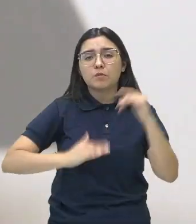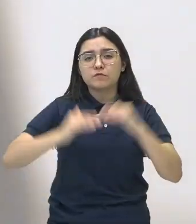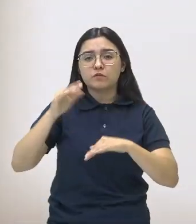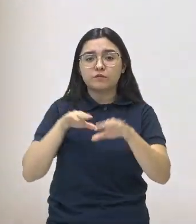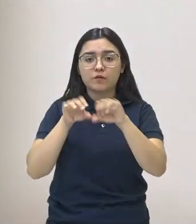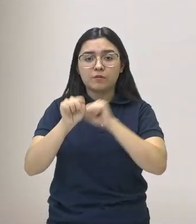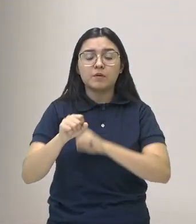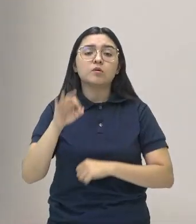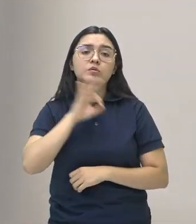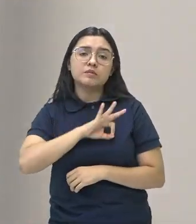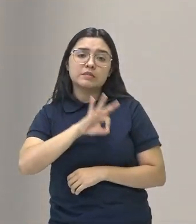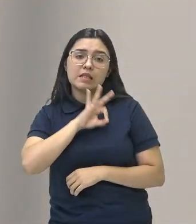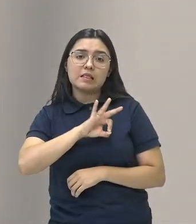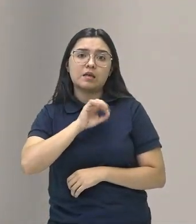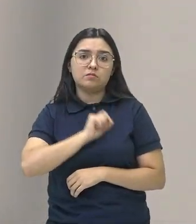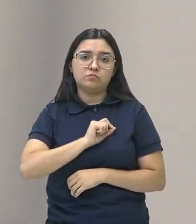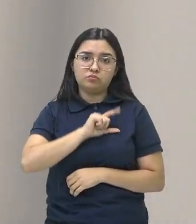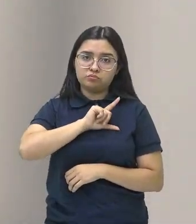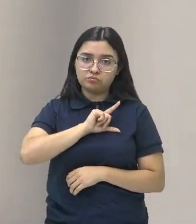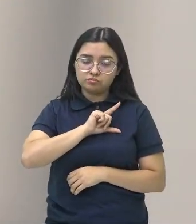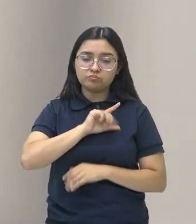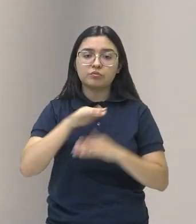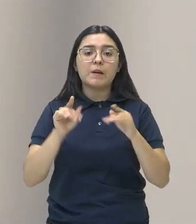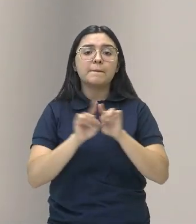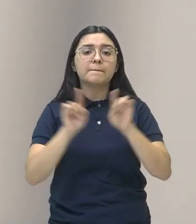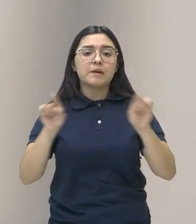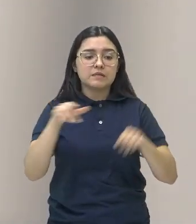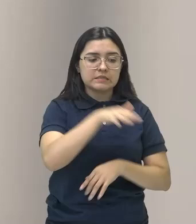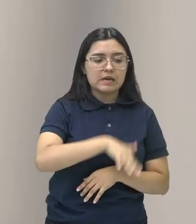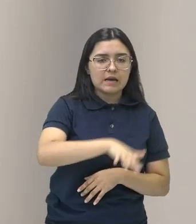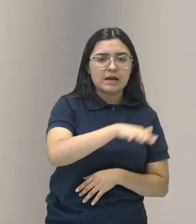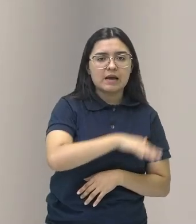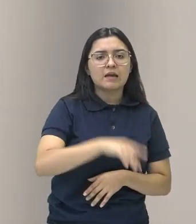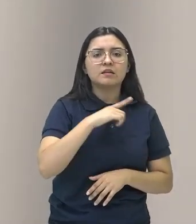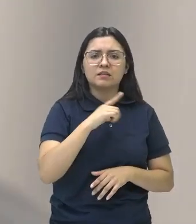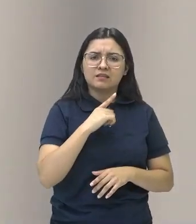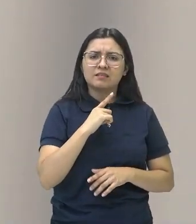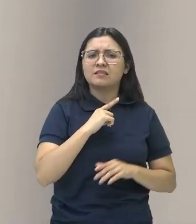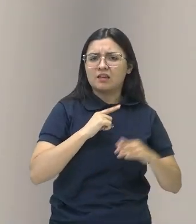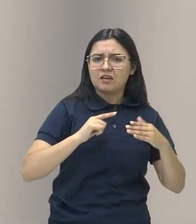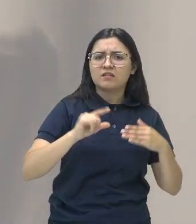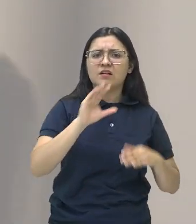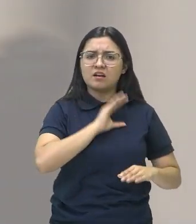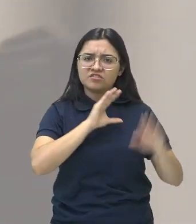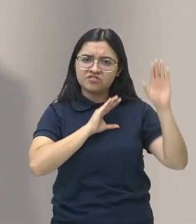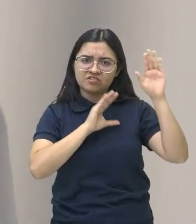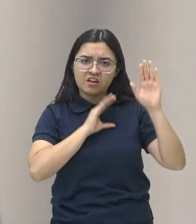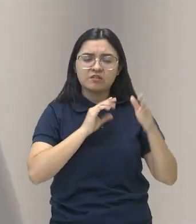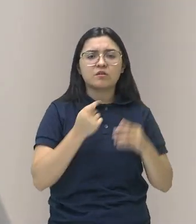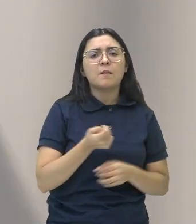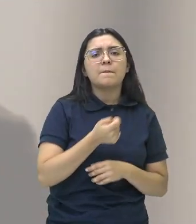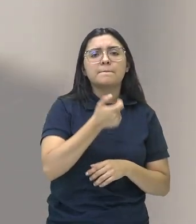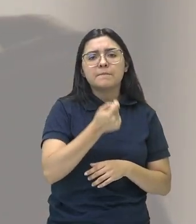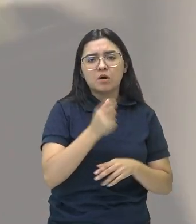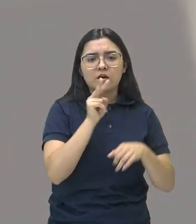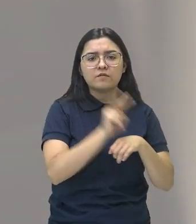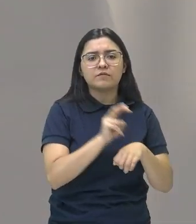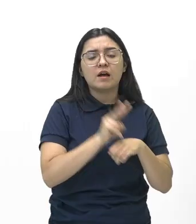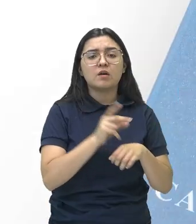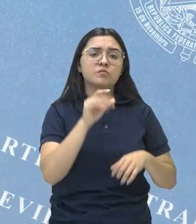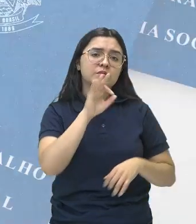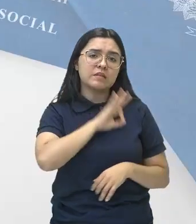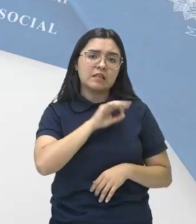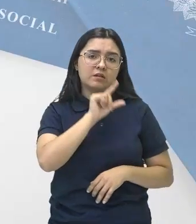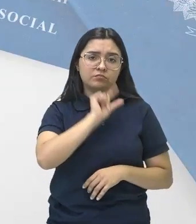os salários tendem a ser mais altos. Já em áreas com muitos candidatos para poucas vagas, os salários podem ser mais